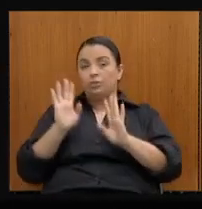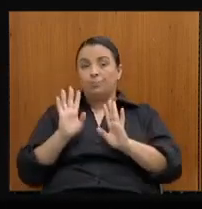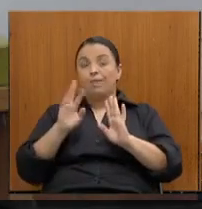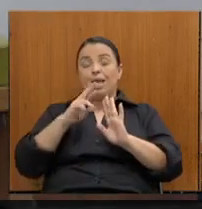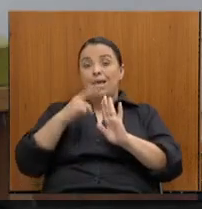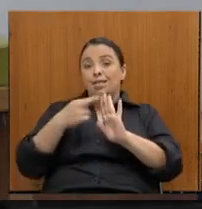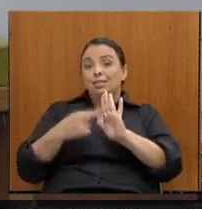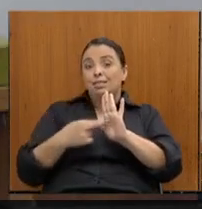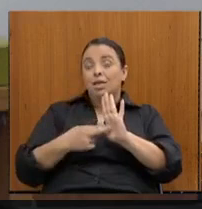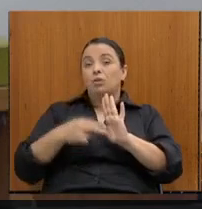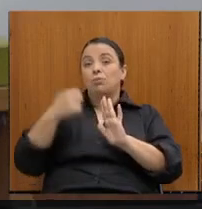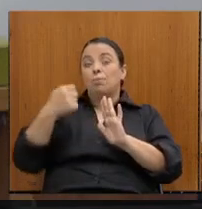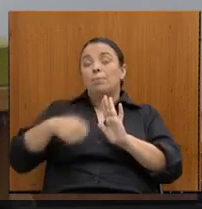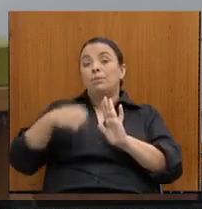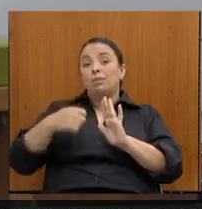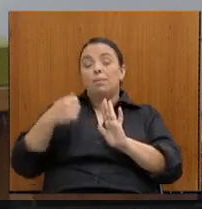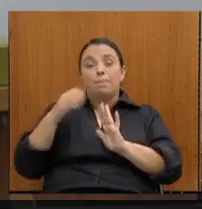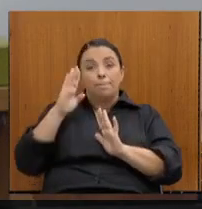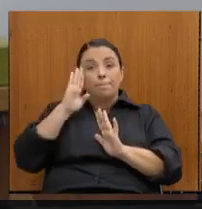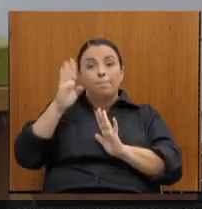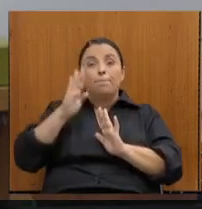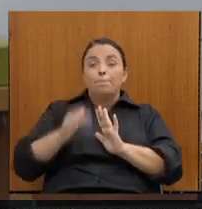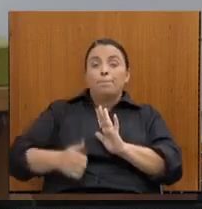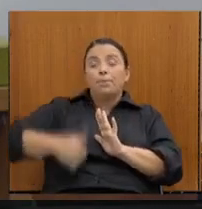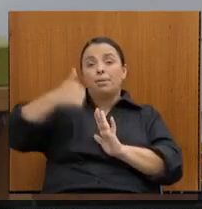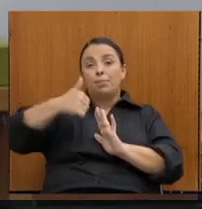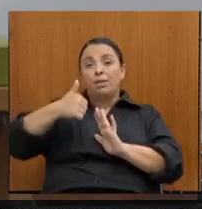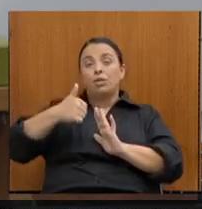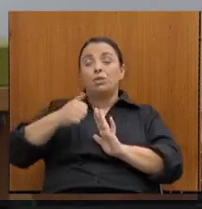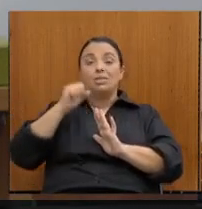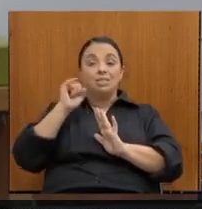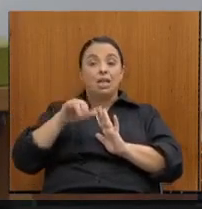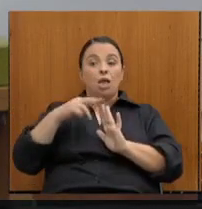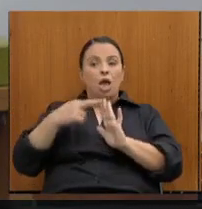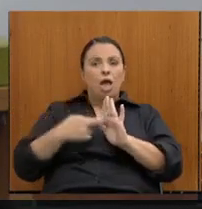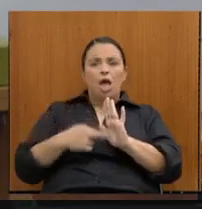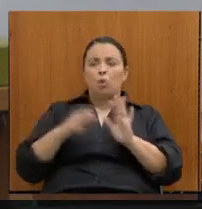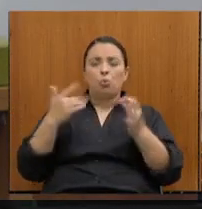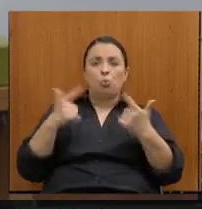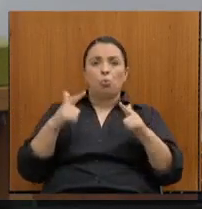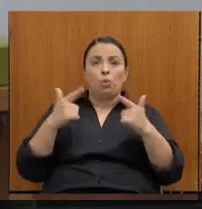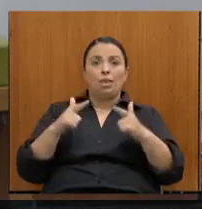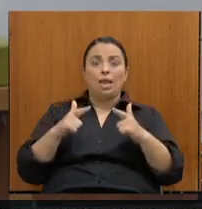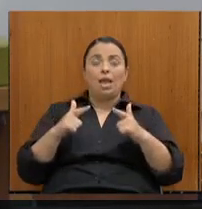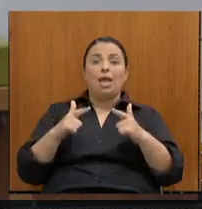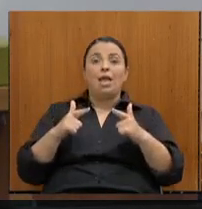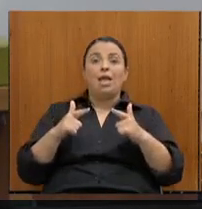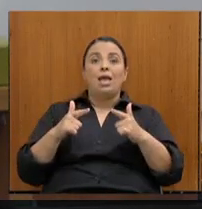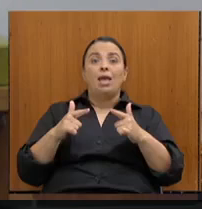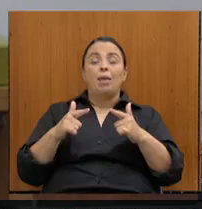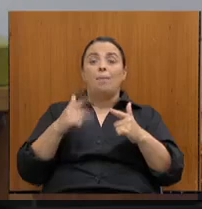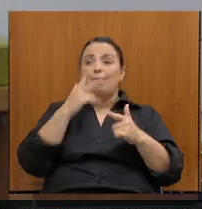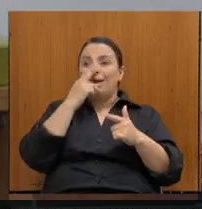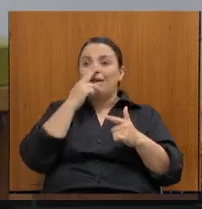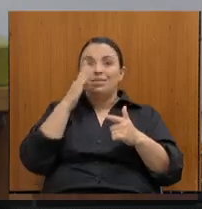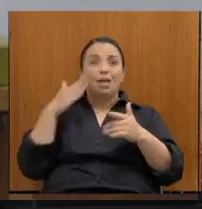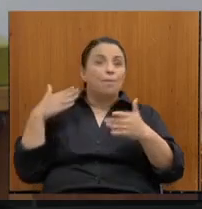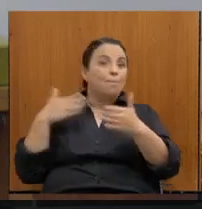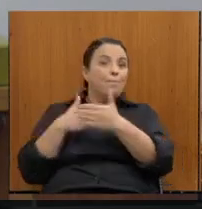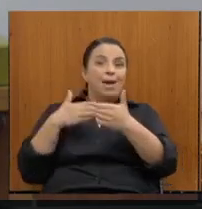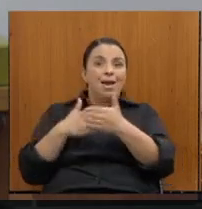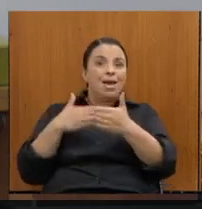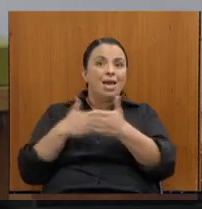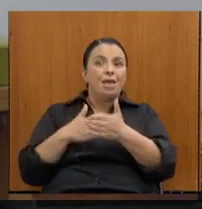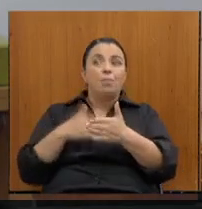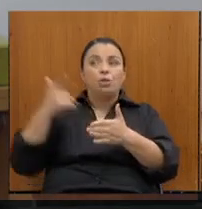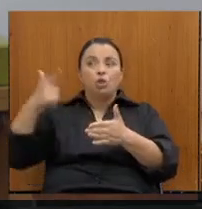que vir a priori Porque caso contrário elas se tornam ausência das regras que tornam Barreiras aos novos